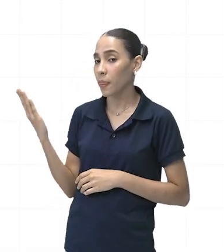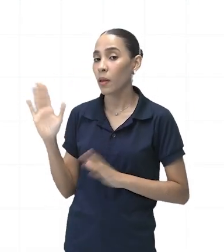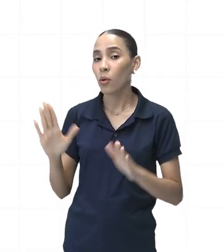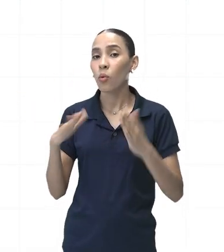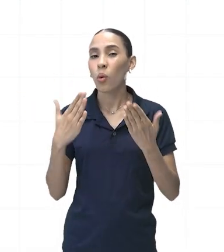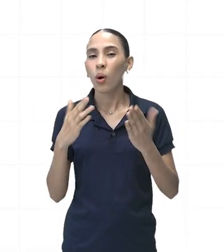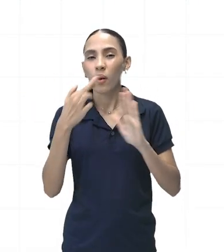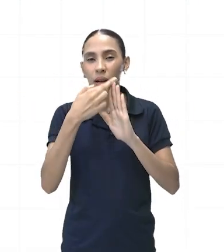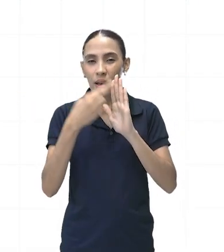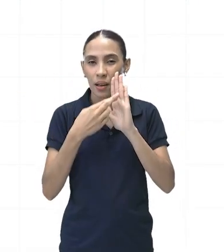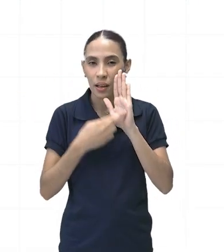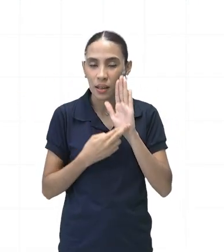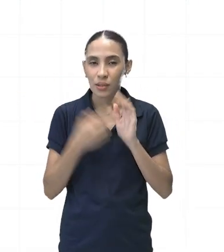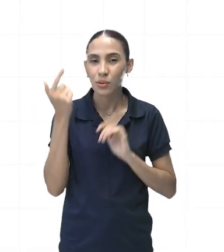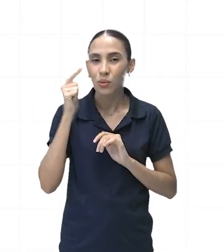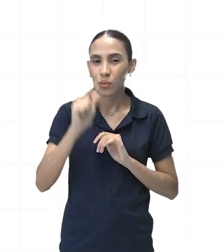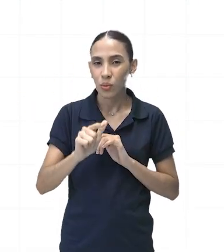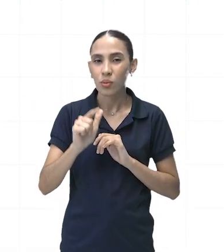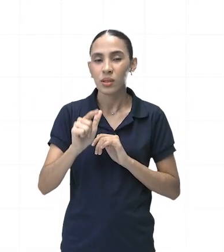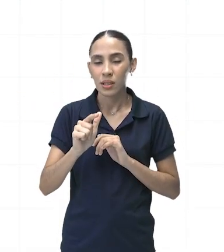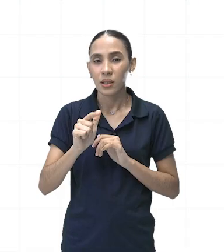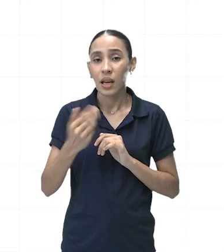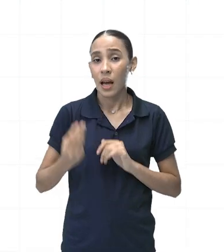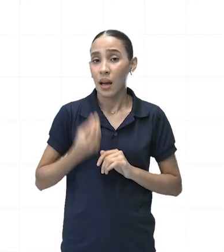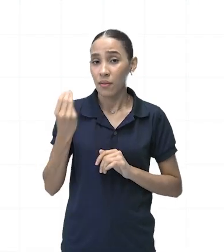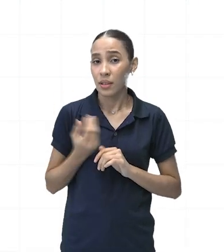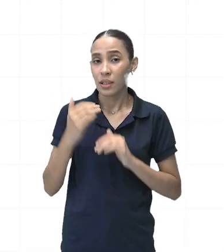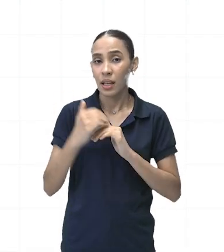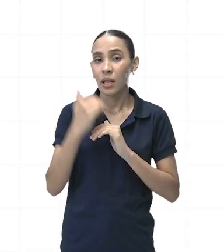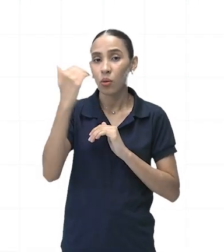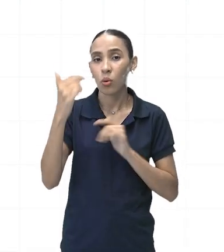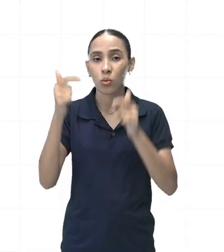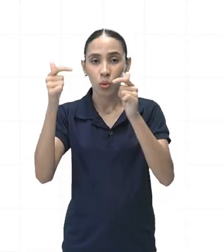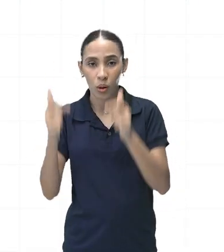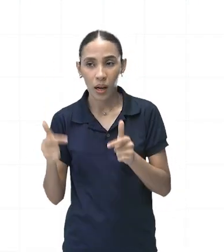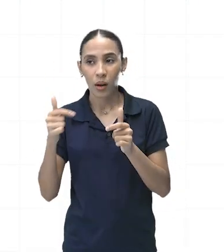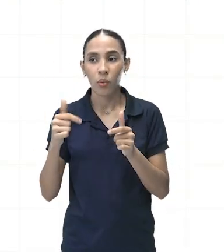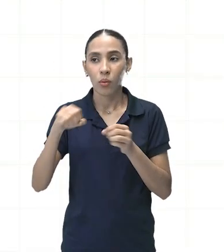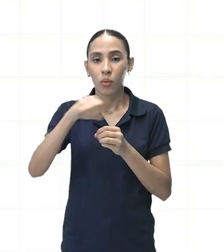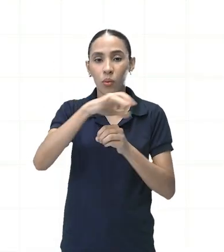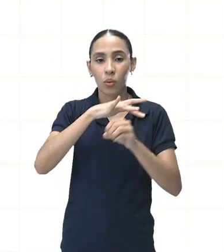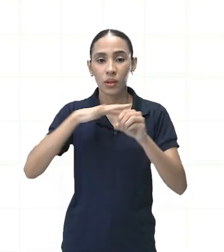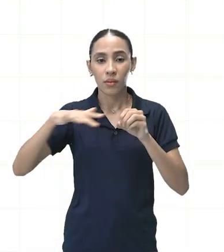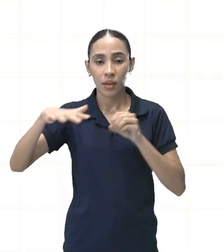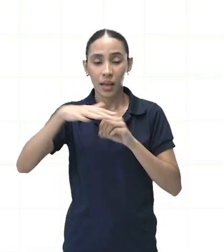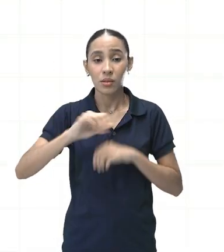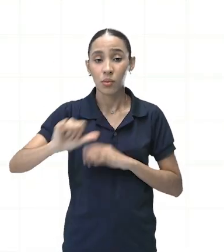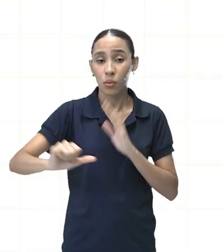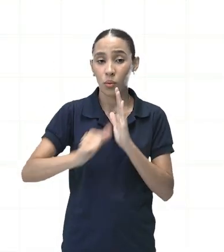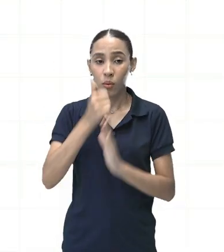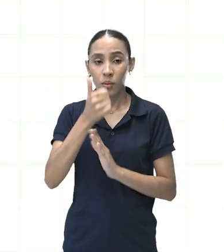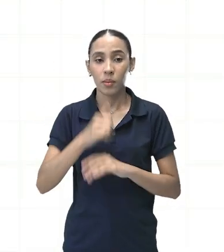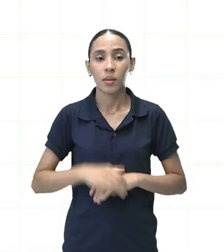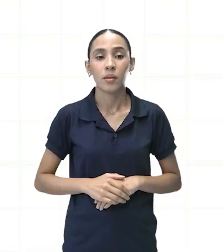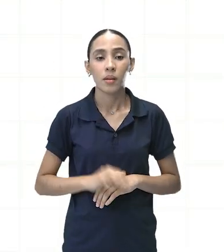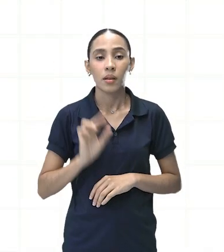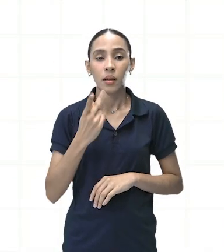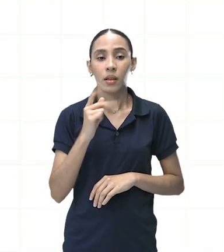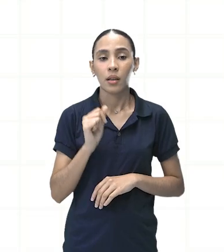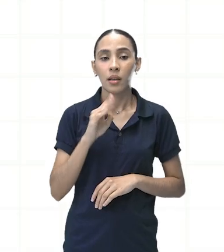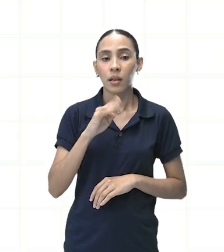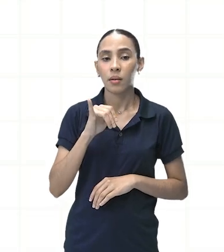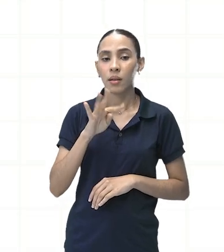esses requisitos para manter a vida em outro lugar do universo. O primeiro deles é o